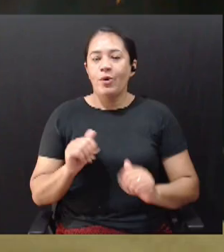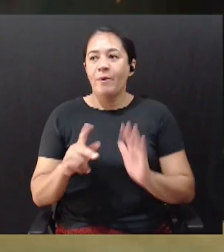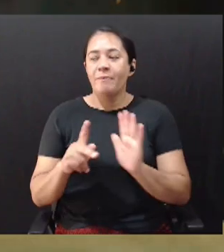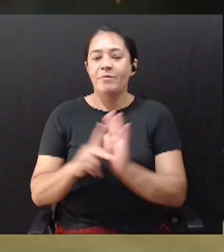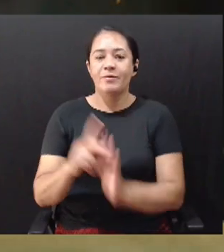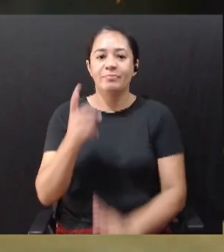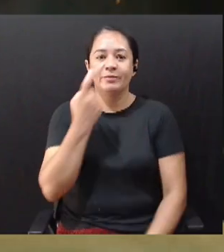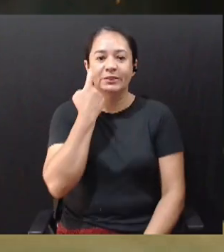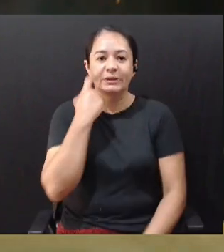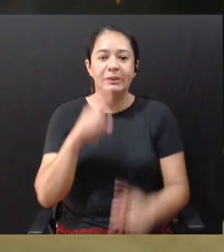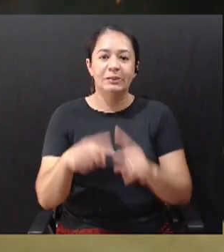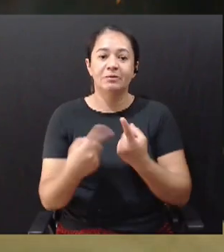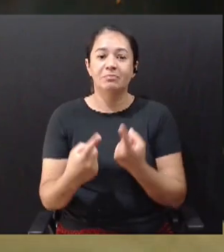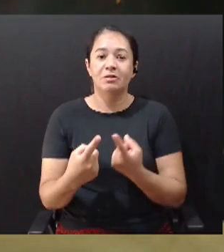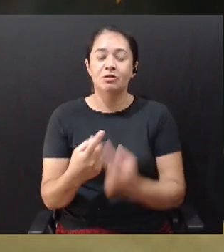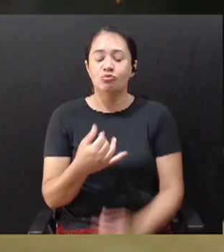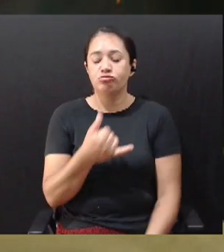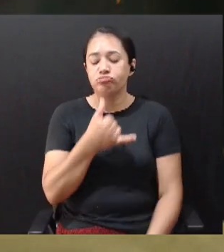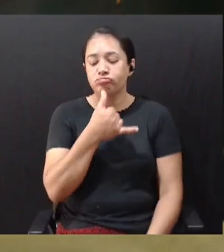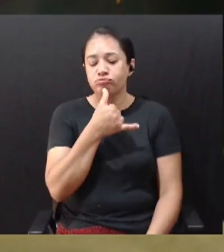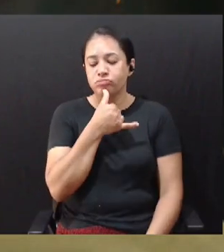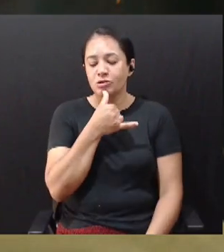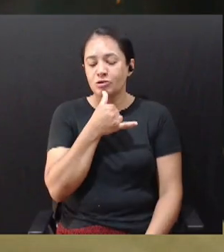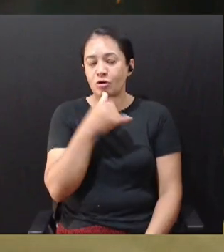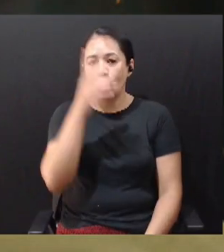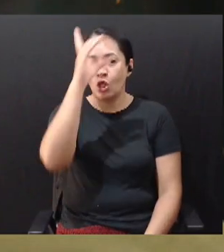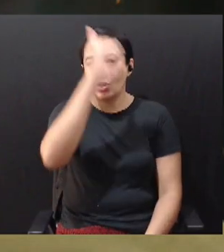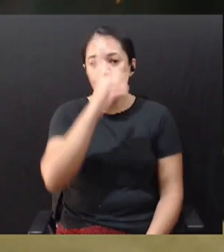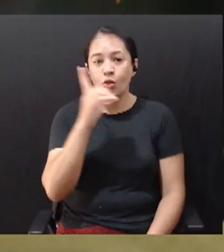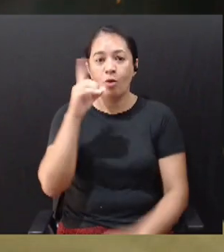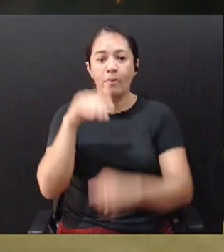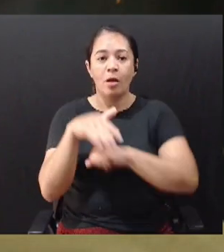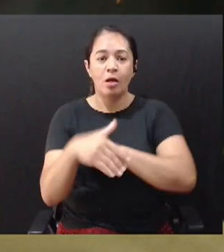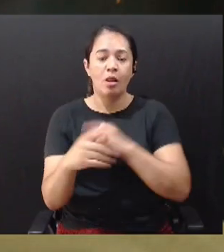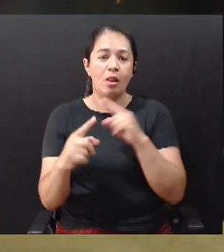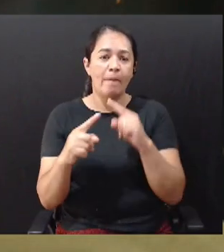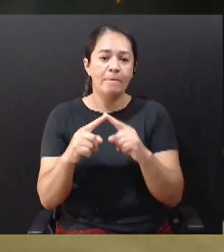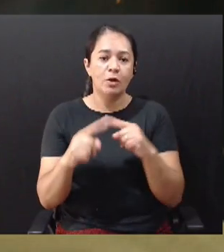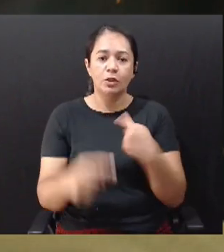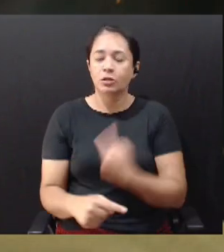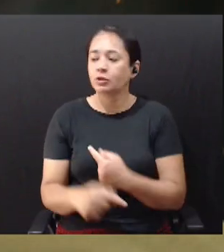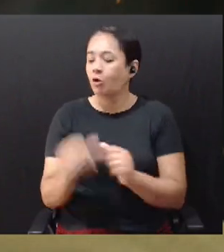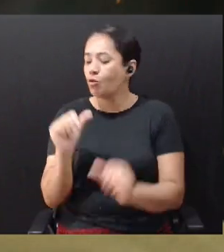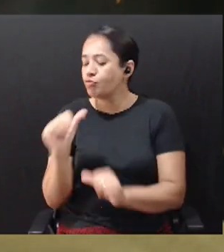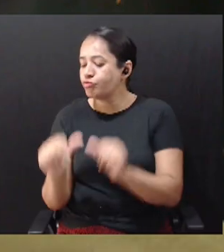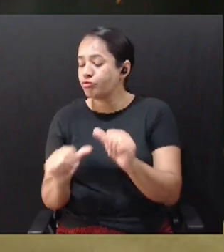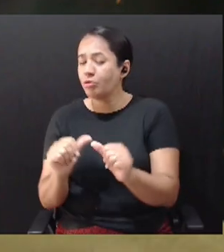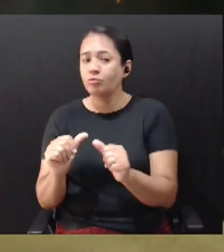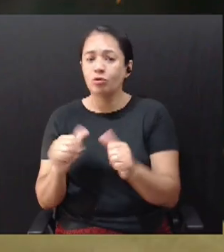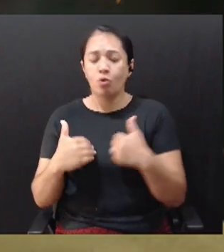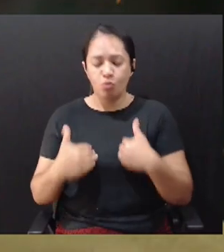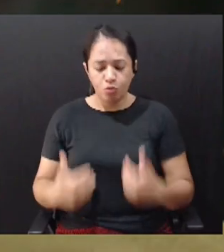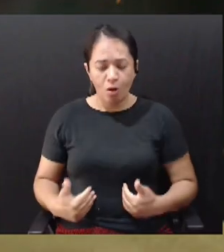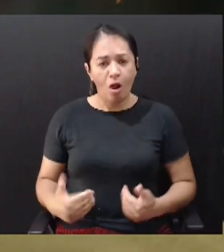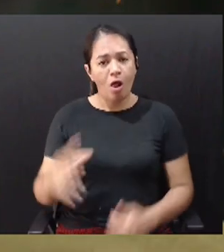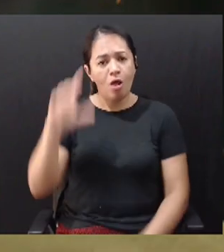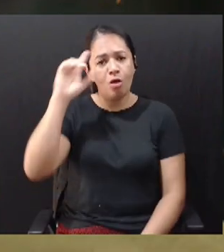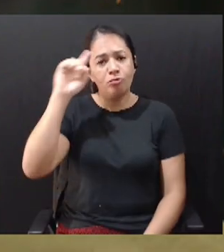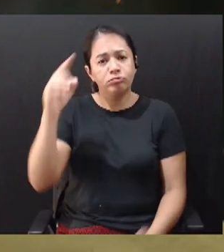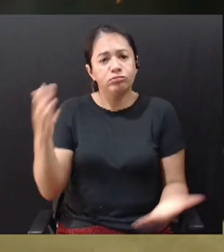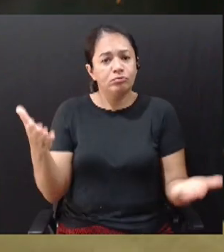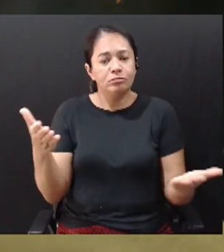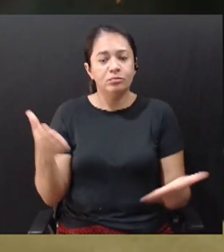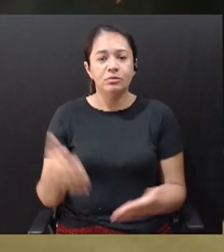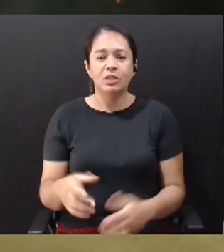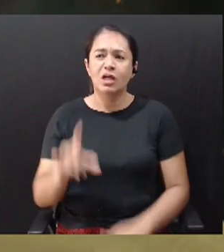que chega no domingo à noite. Por que será que a gente muda tanto de humor nesses dias, né? É só cansaço ou